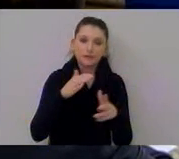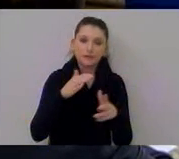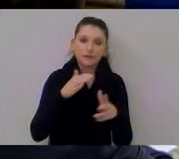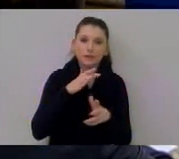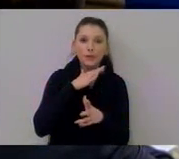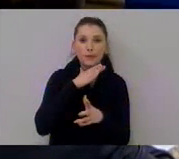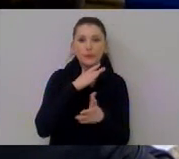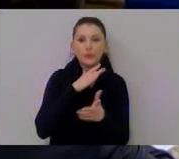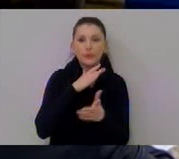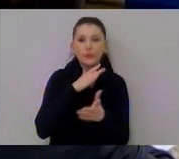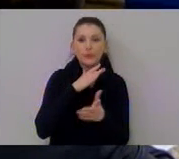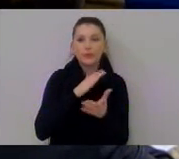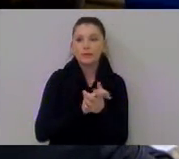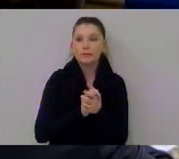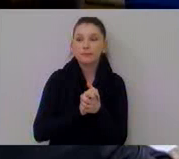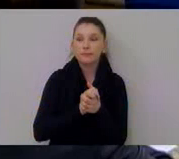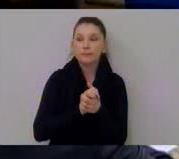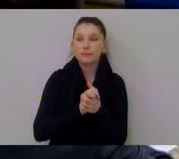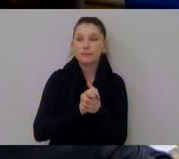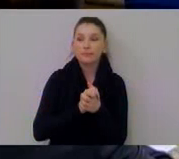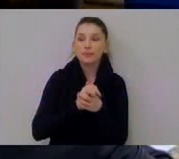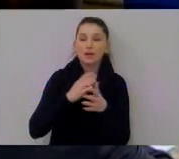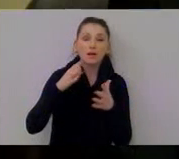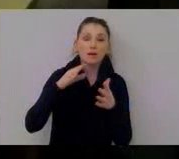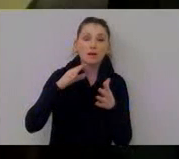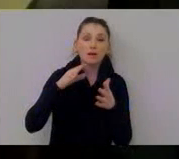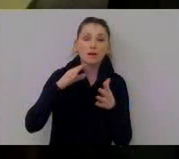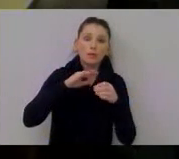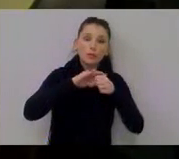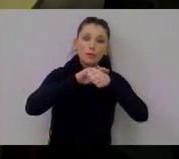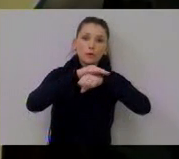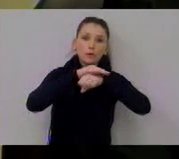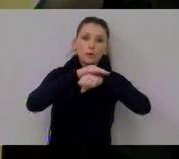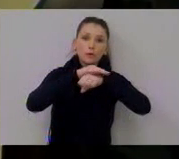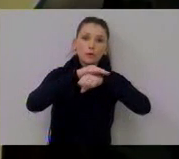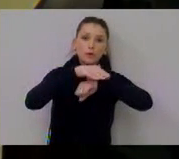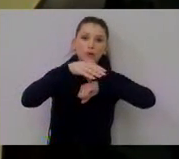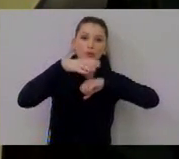noite, então, cada vez pior.